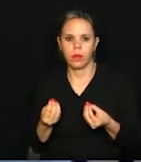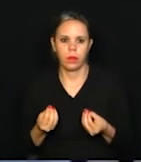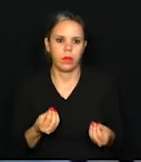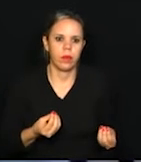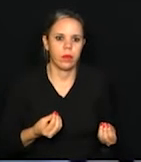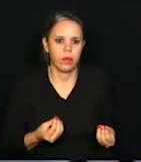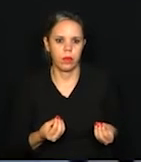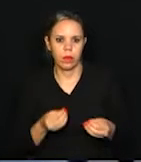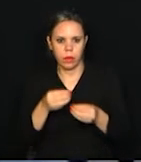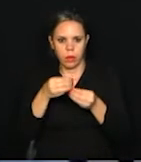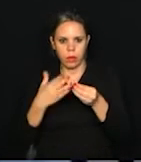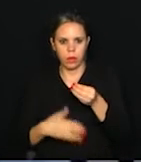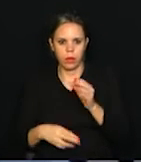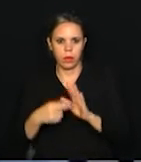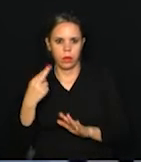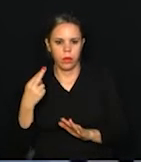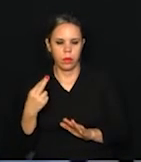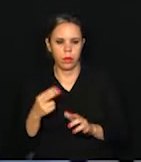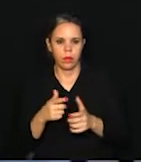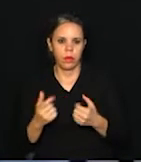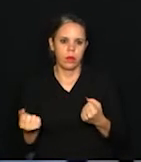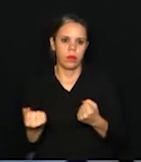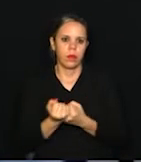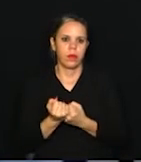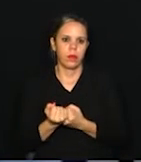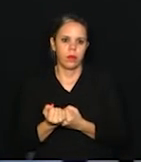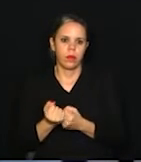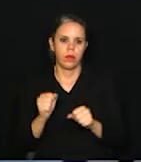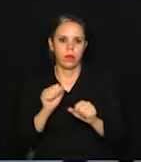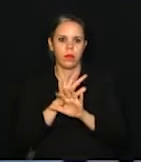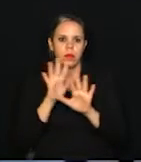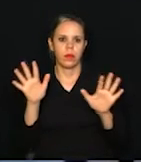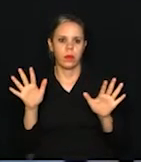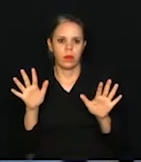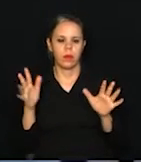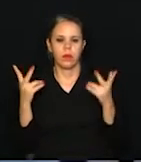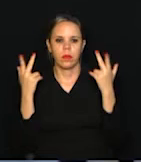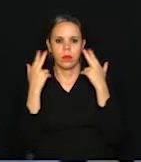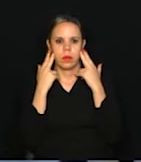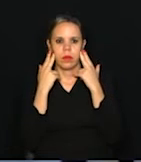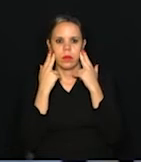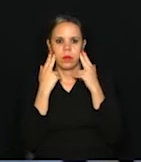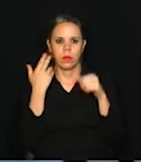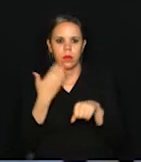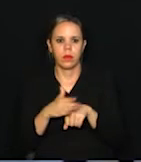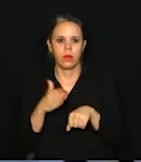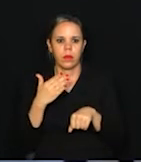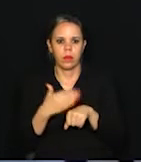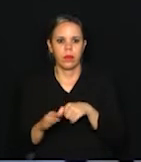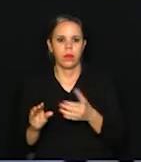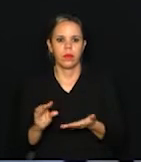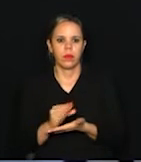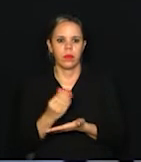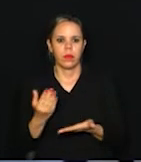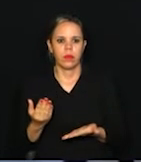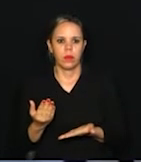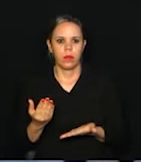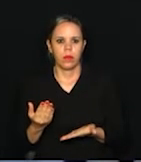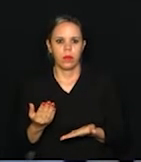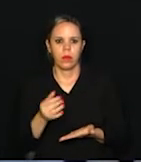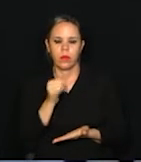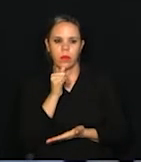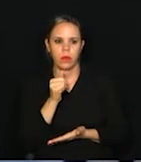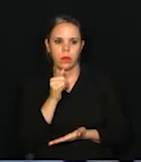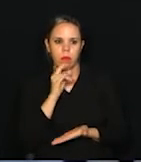o conteúdo dessa resolução ampara com muita clareza a natureza da aplicação dos recursos. Ele cita, por exemplo, no